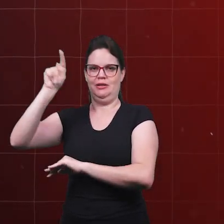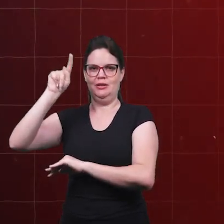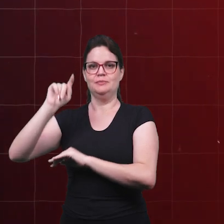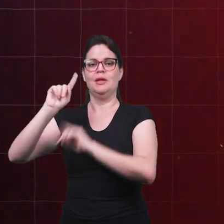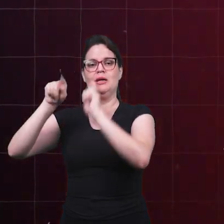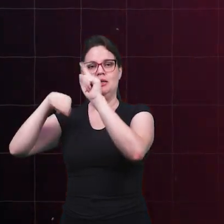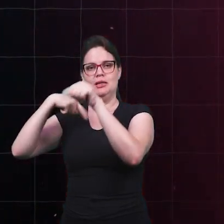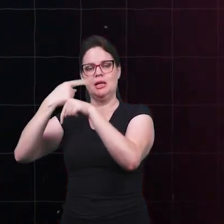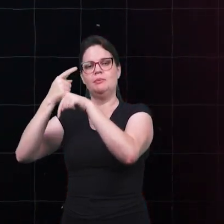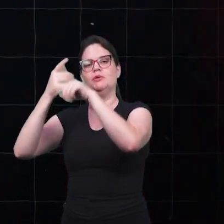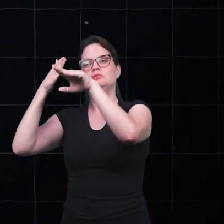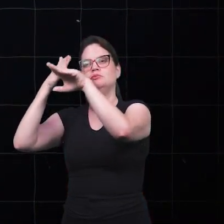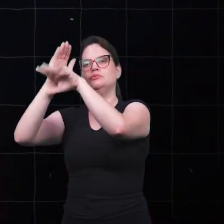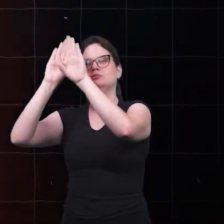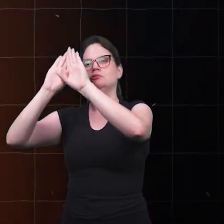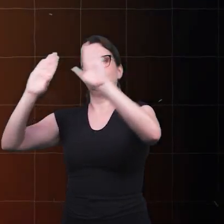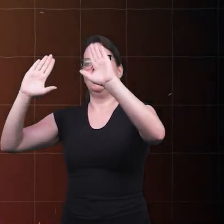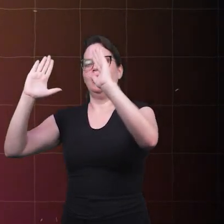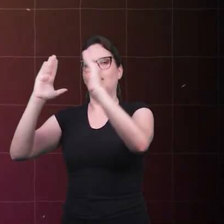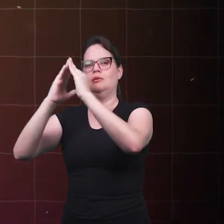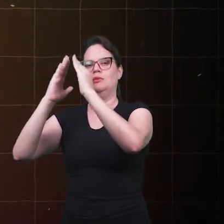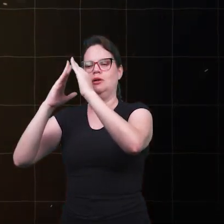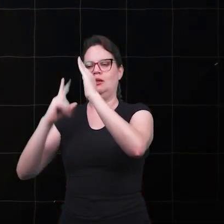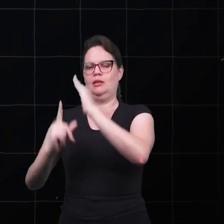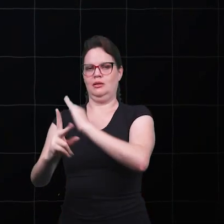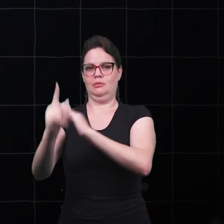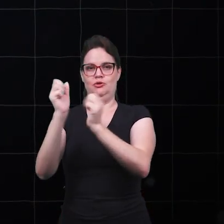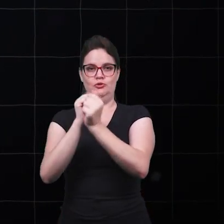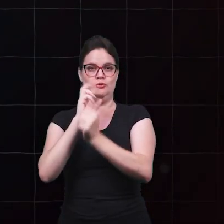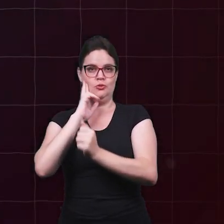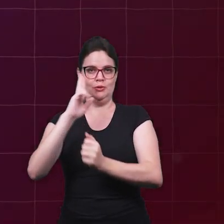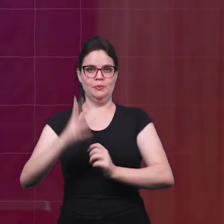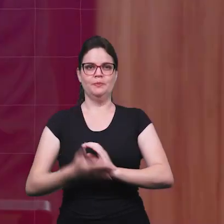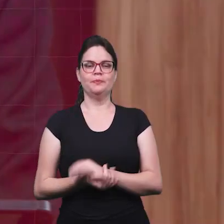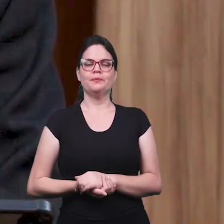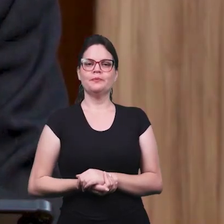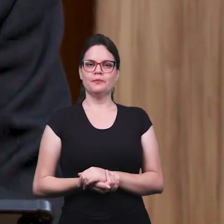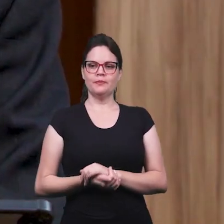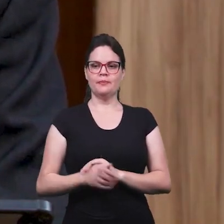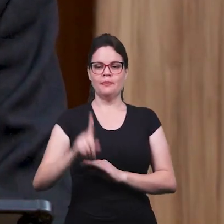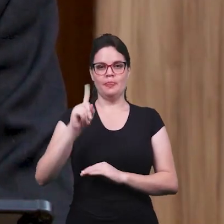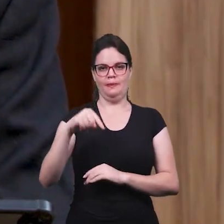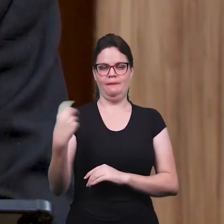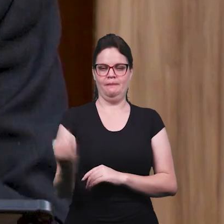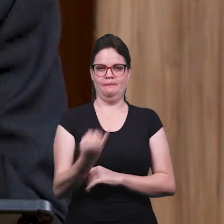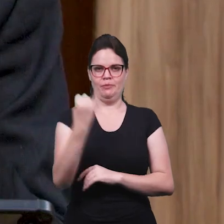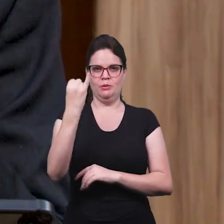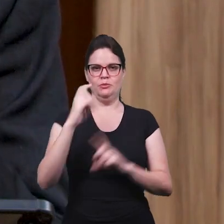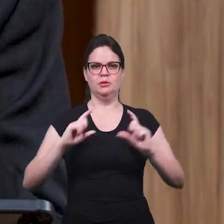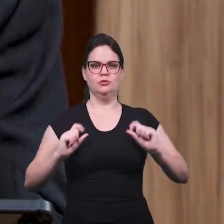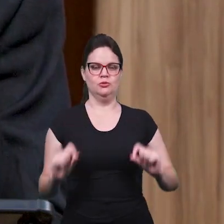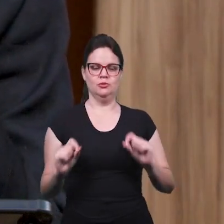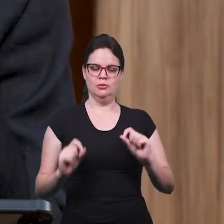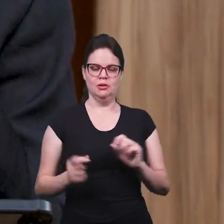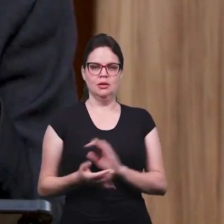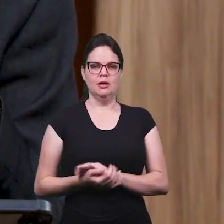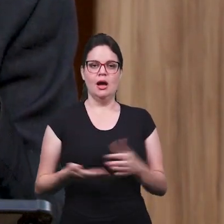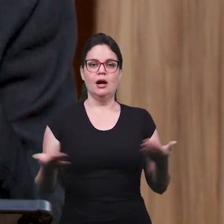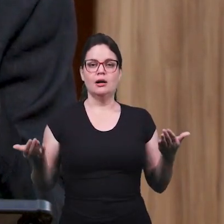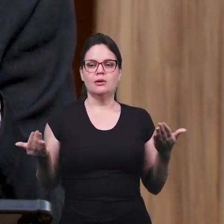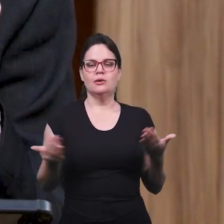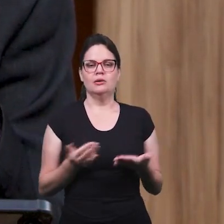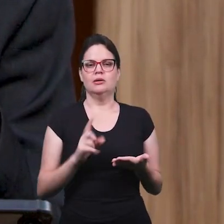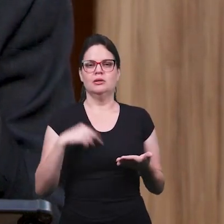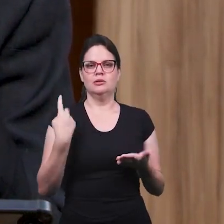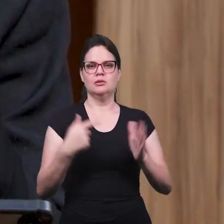assim estaremos sempre com o Senhor. É muito importante a gente, acho que de início, a